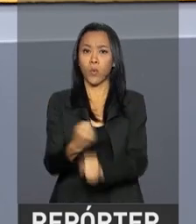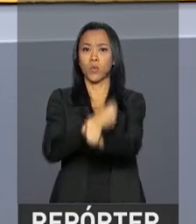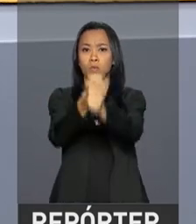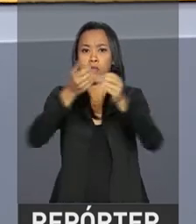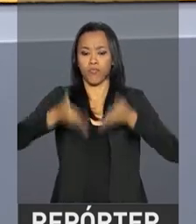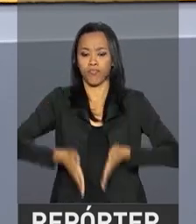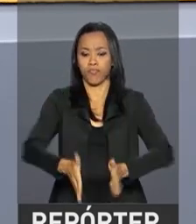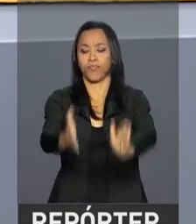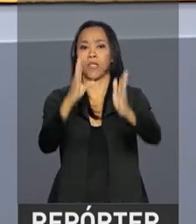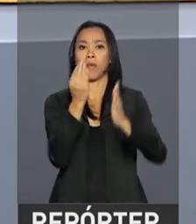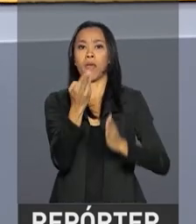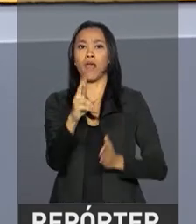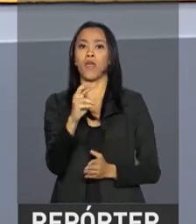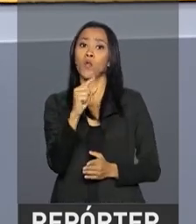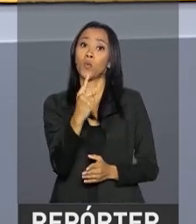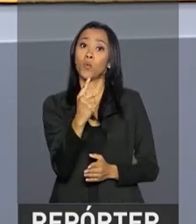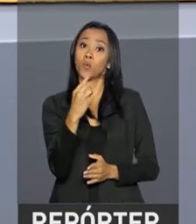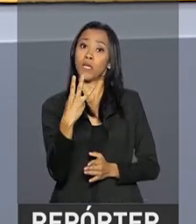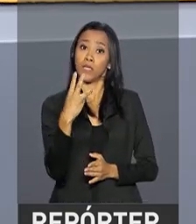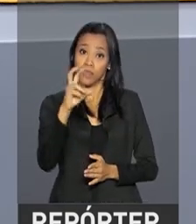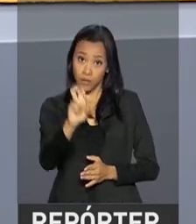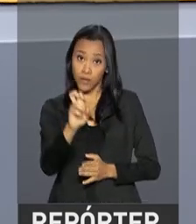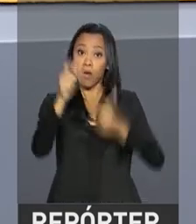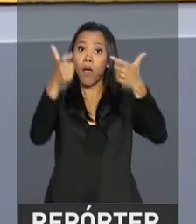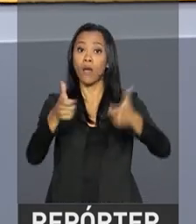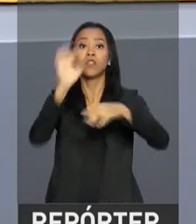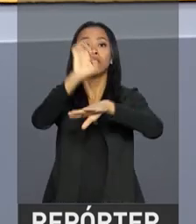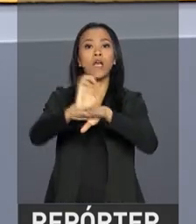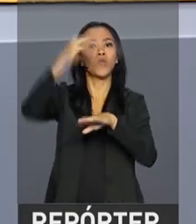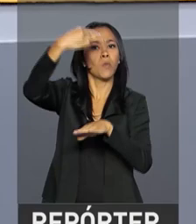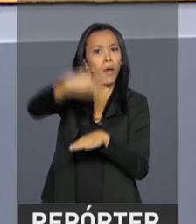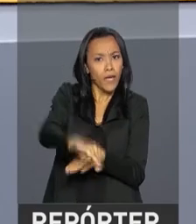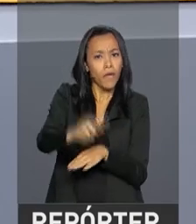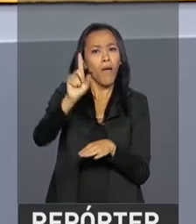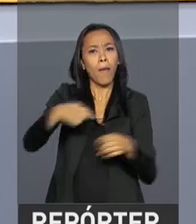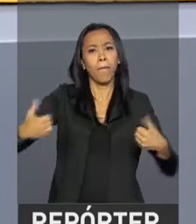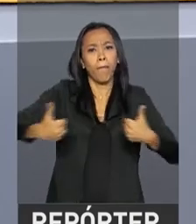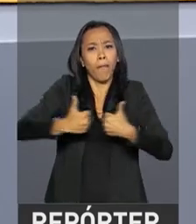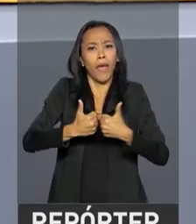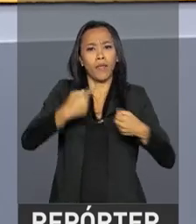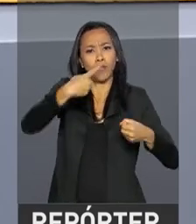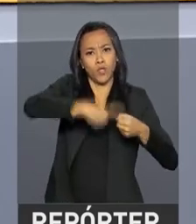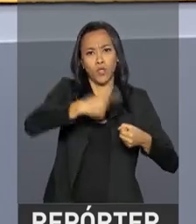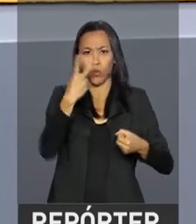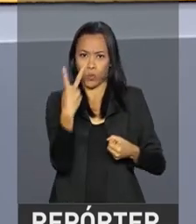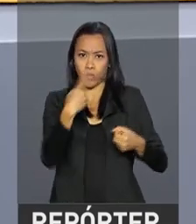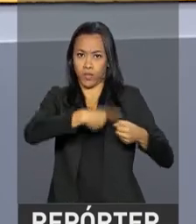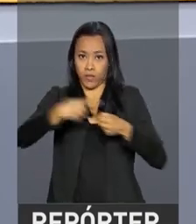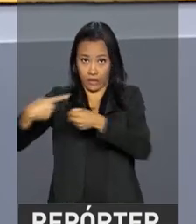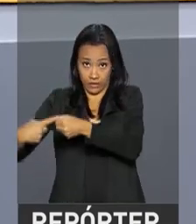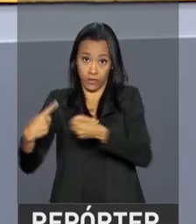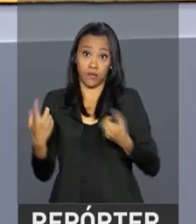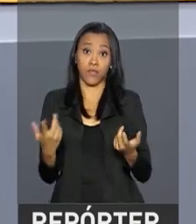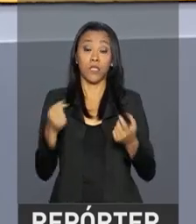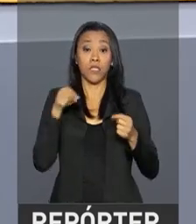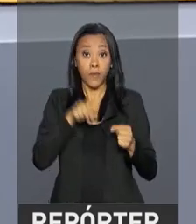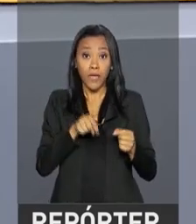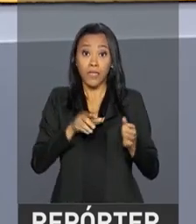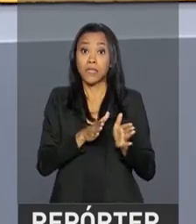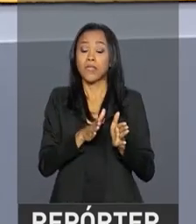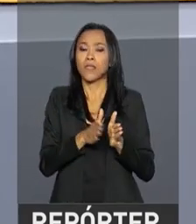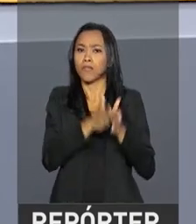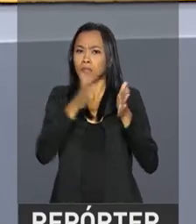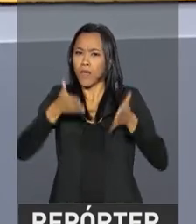no maranhão com 26 quilômetros da rodovia fica entre os municípios de estiva e bacabeira a parte do aplicado era